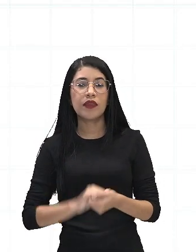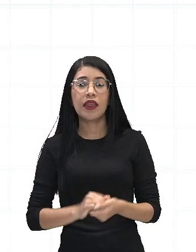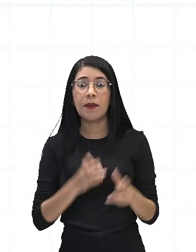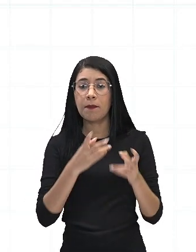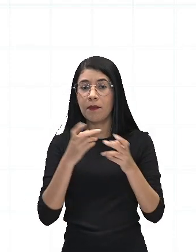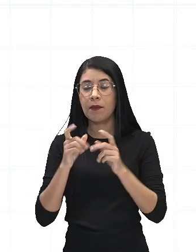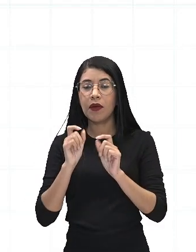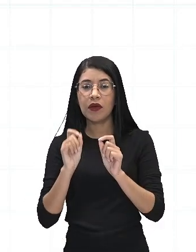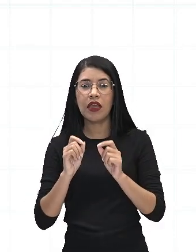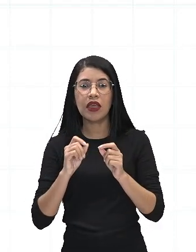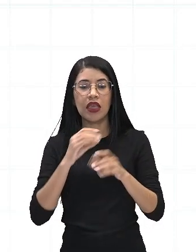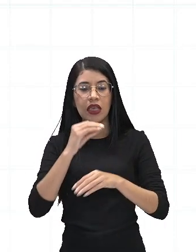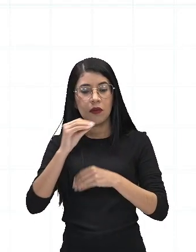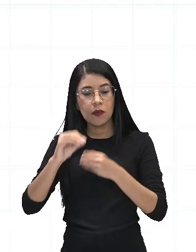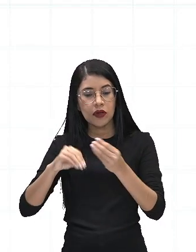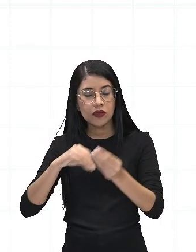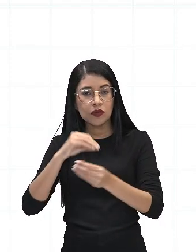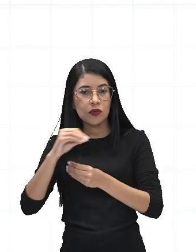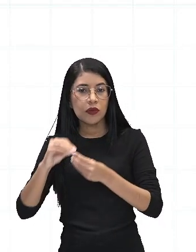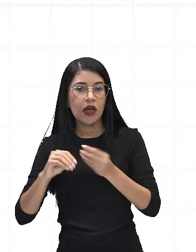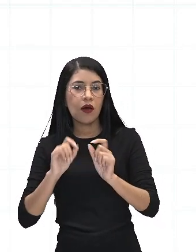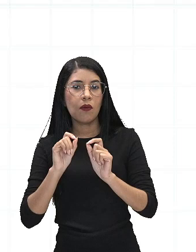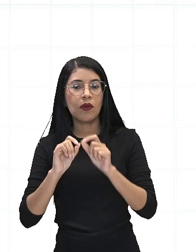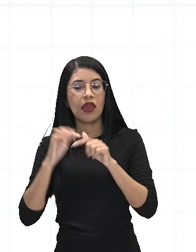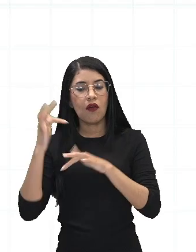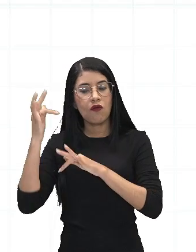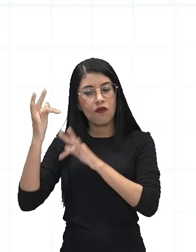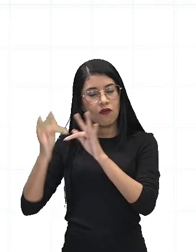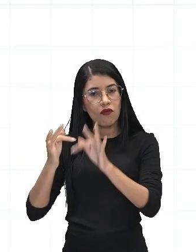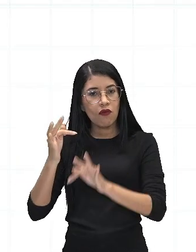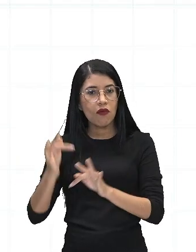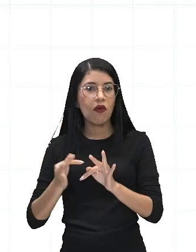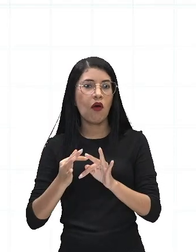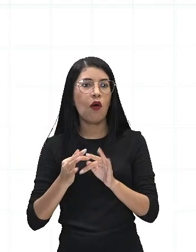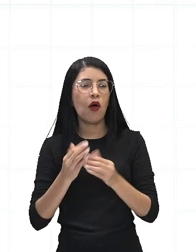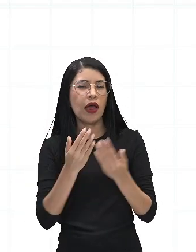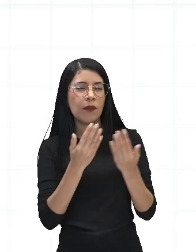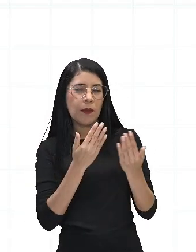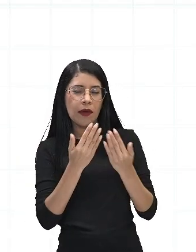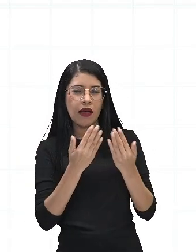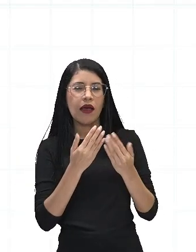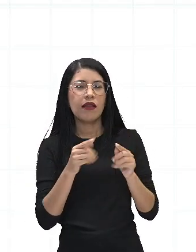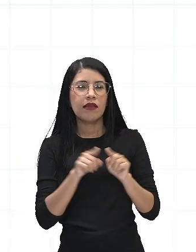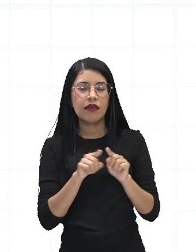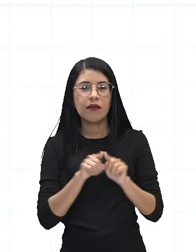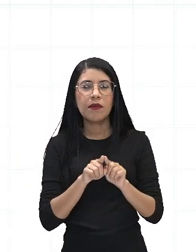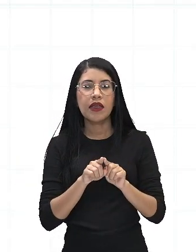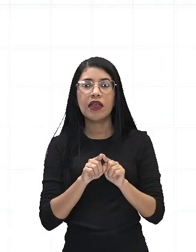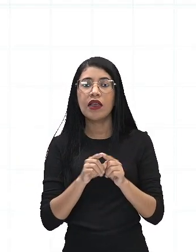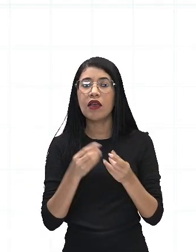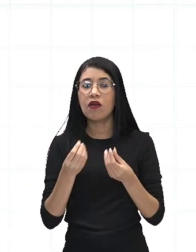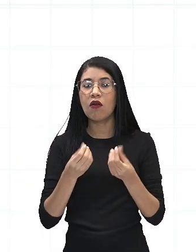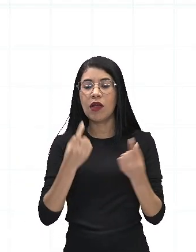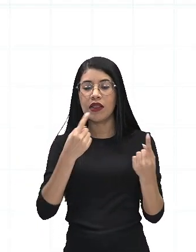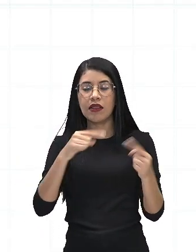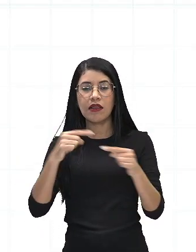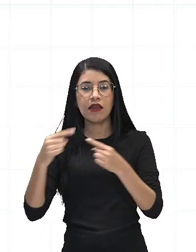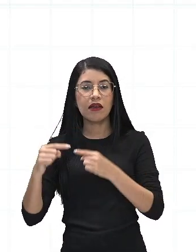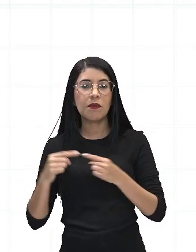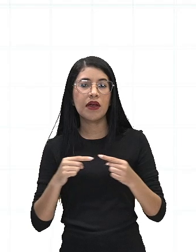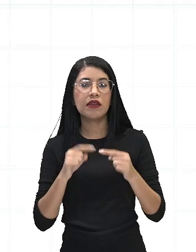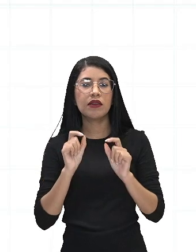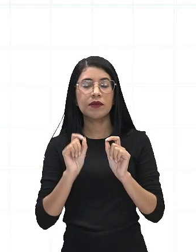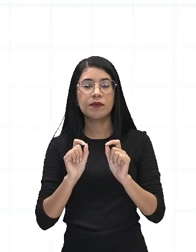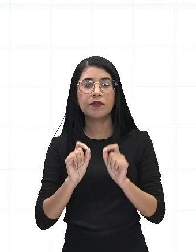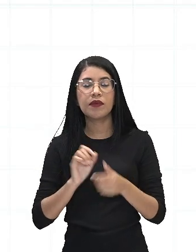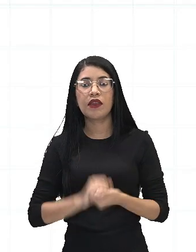enxergou nessa mistura entre folclore e suspense uma maneira de levantar o debate entre